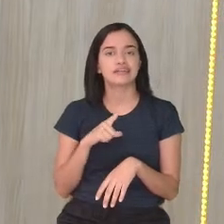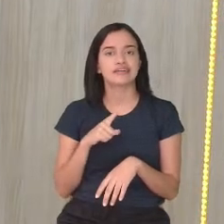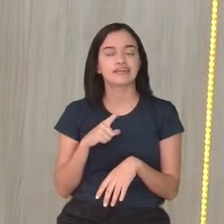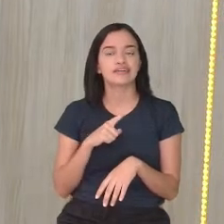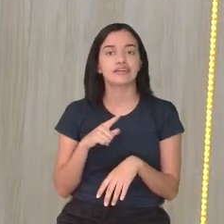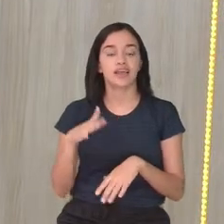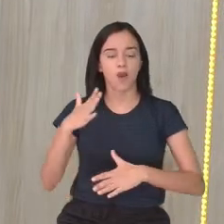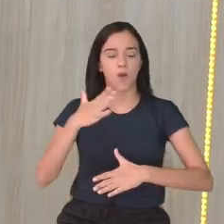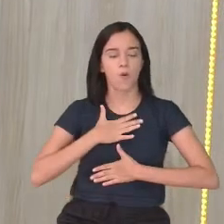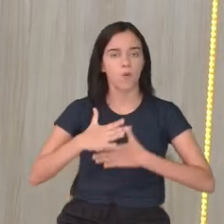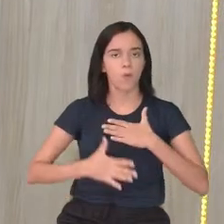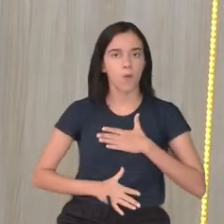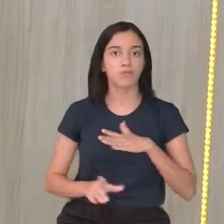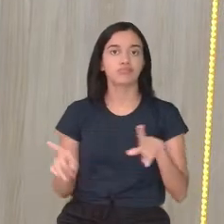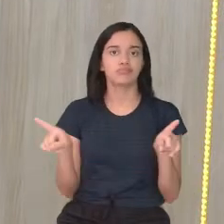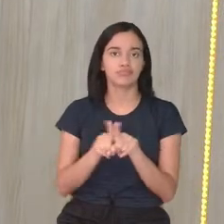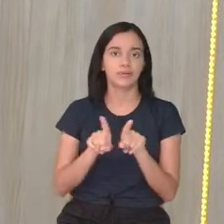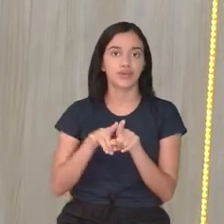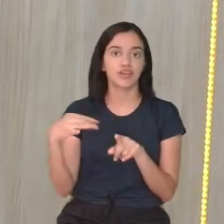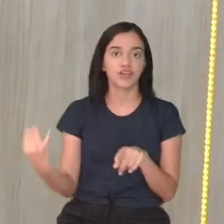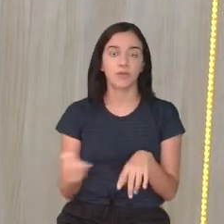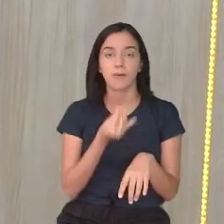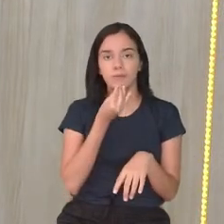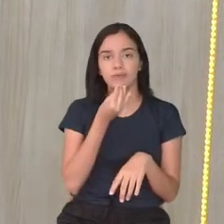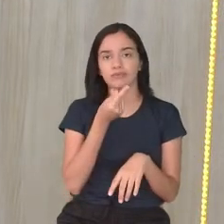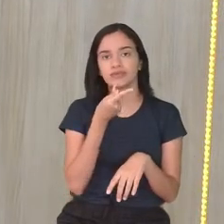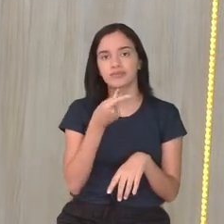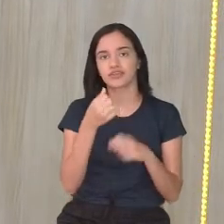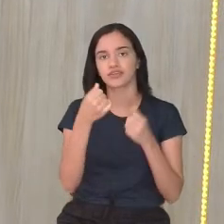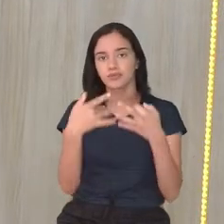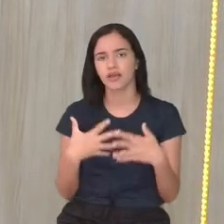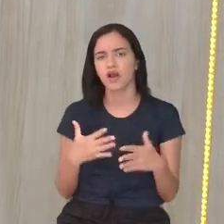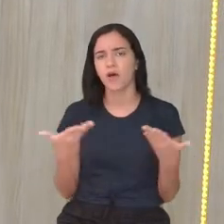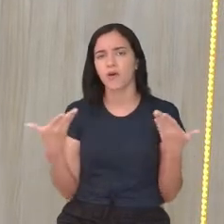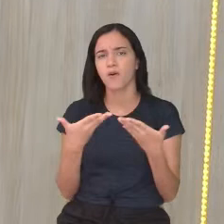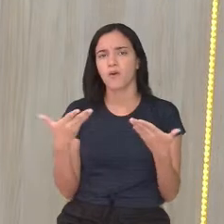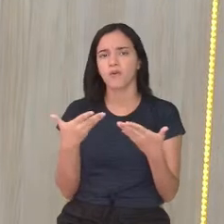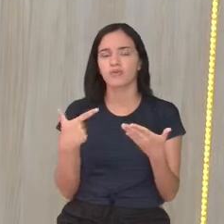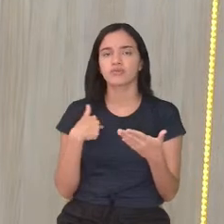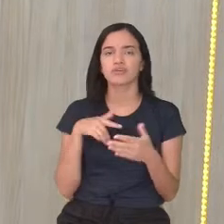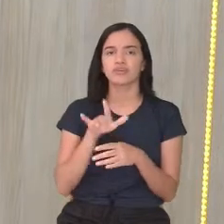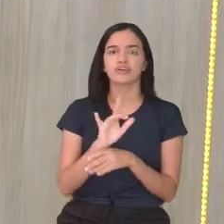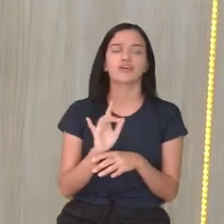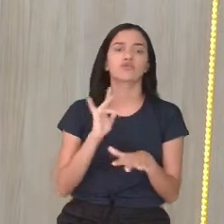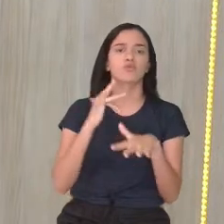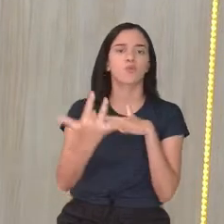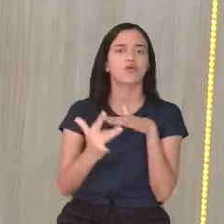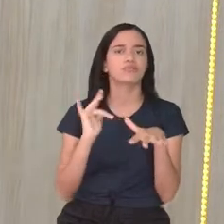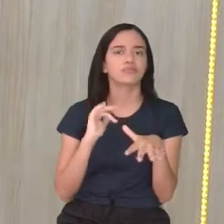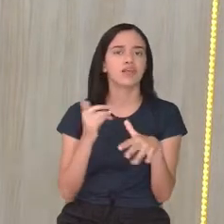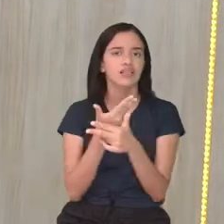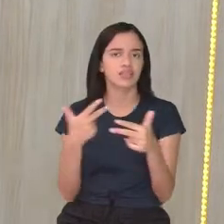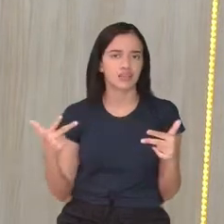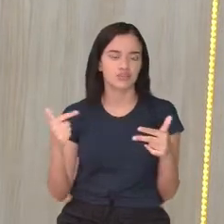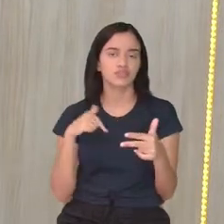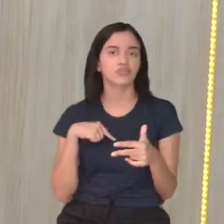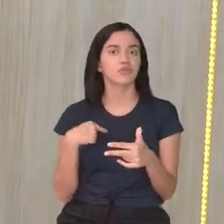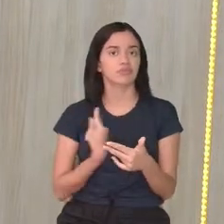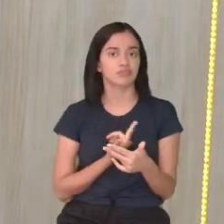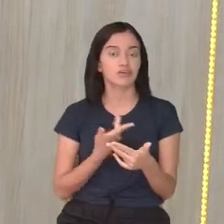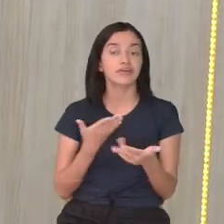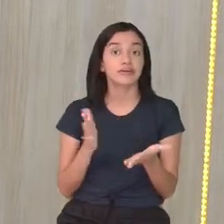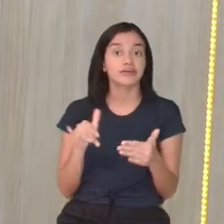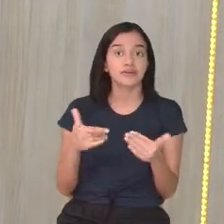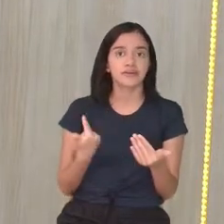ao corpo. E aí eu já aproveito para dizer, será que hoje em dia, com as redes sociais, com as coisas do jeito que estão,